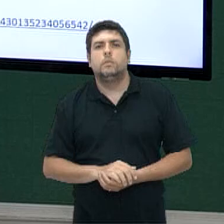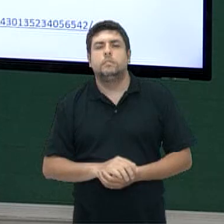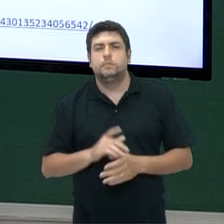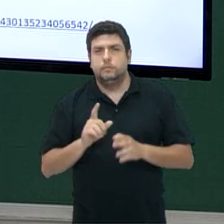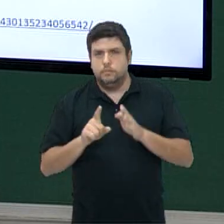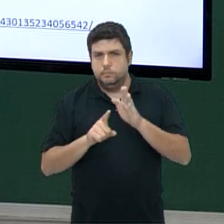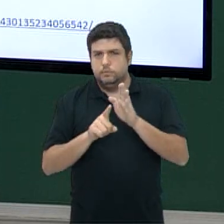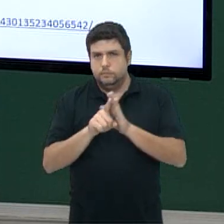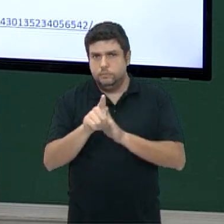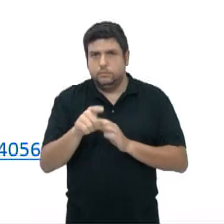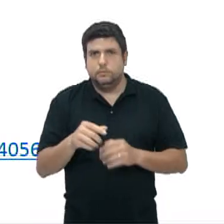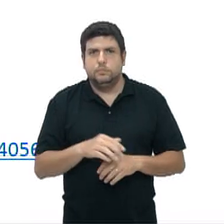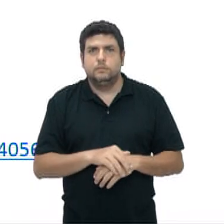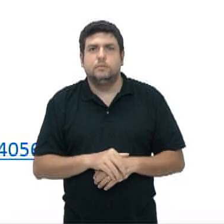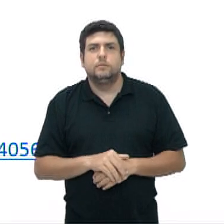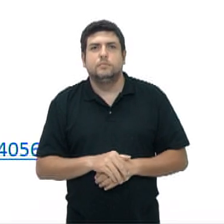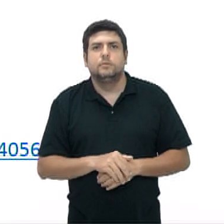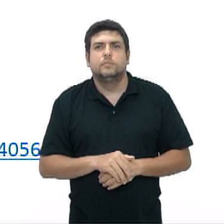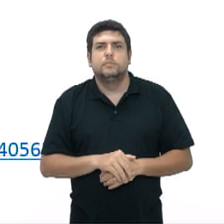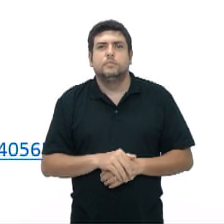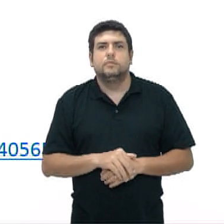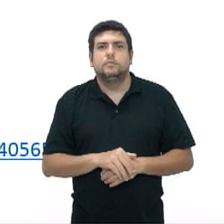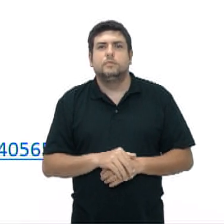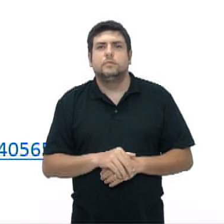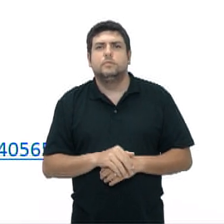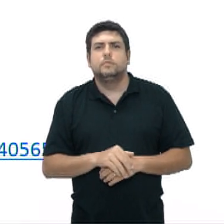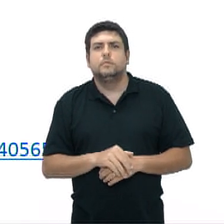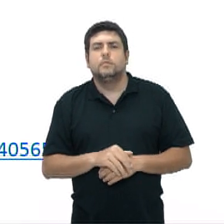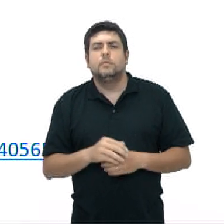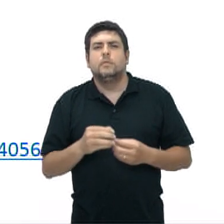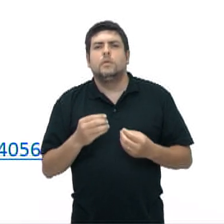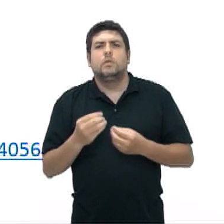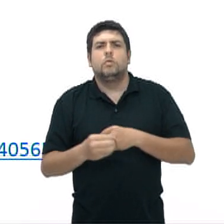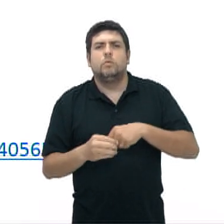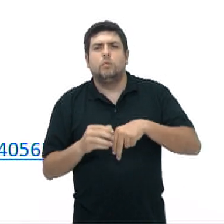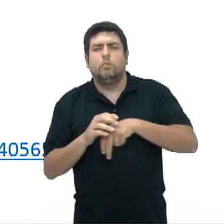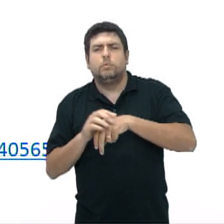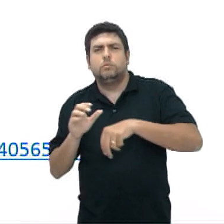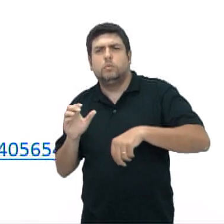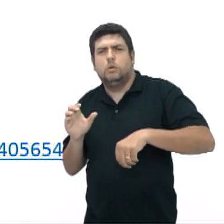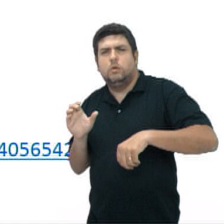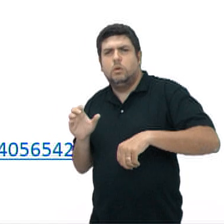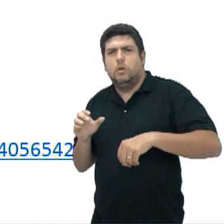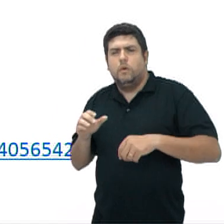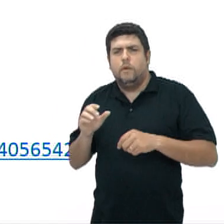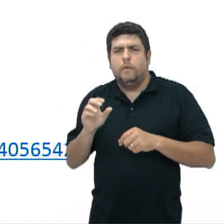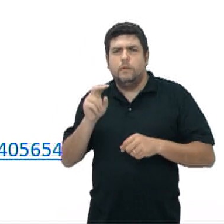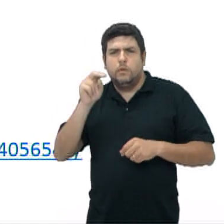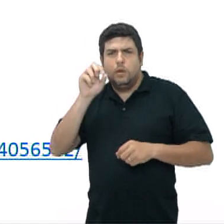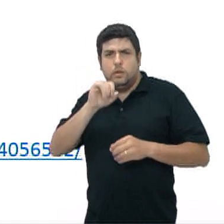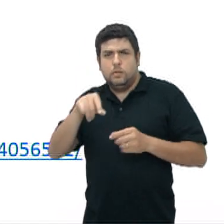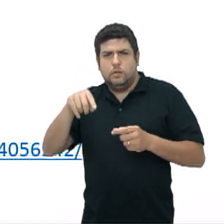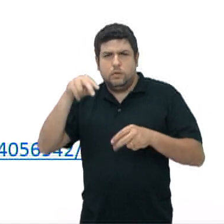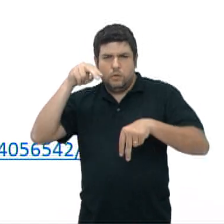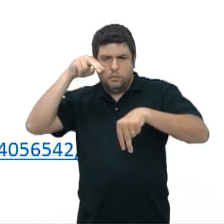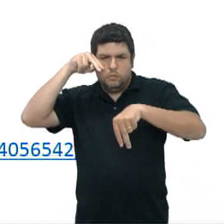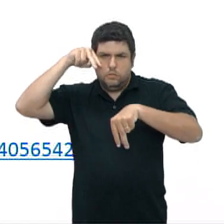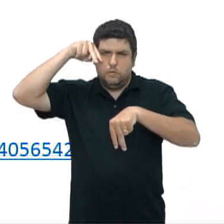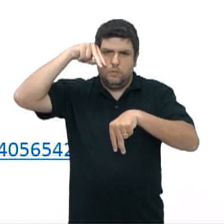Pergunta. Assinale a opção que representa corretamente a trajetória do martelo, visto de cima após ser